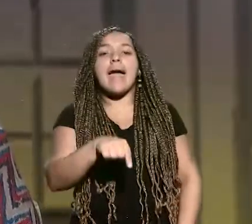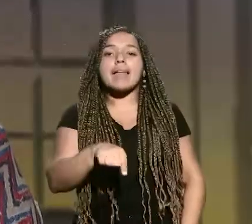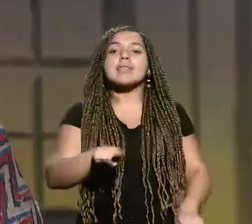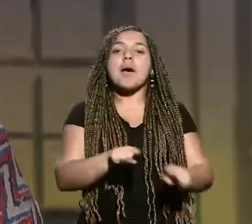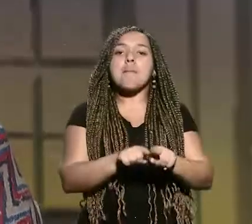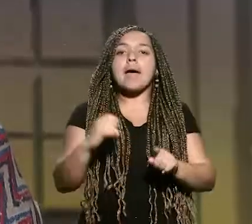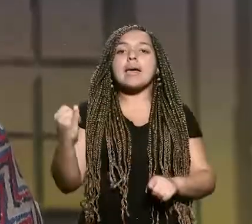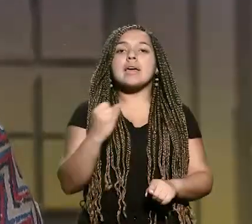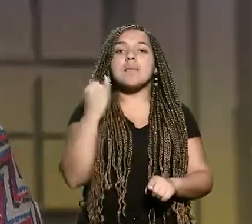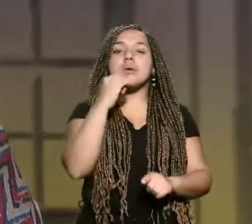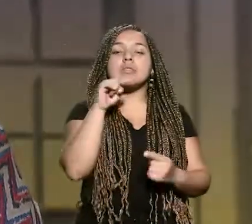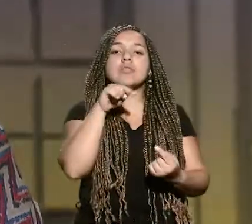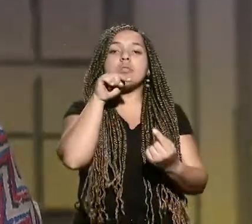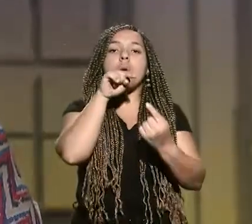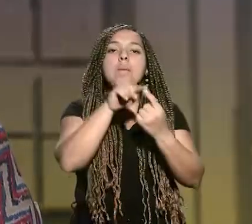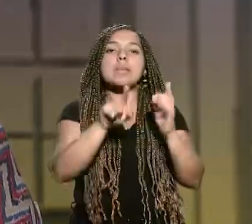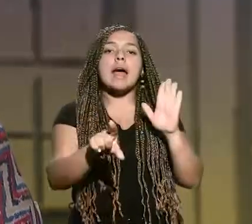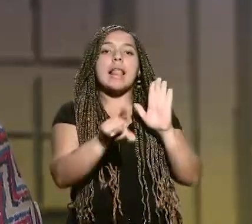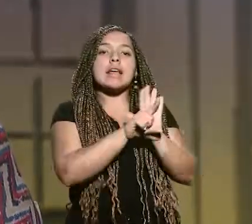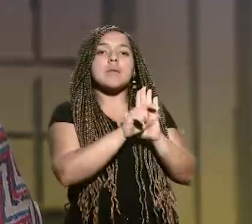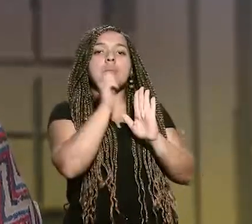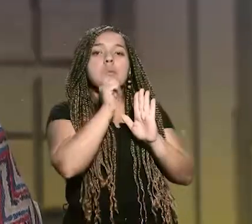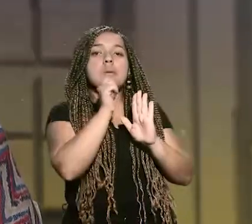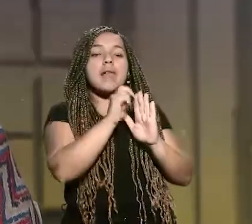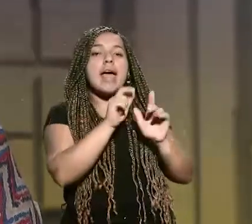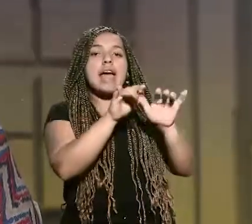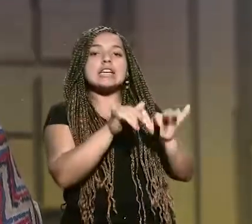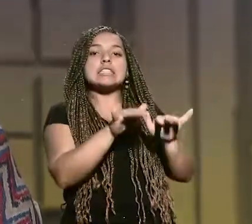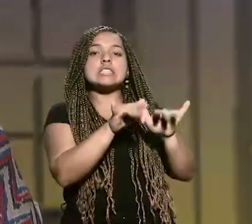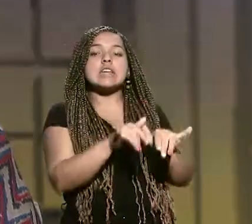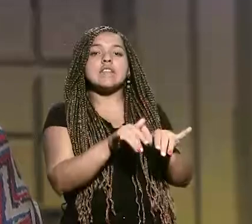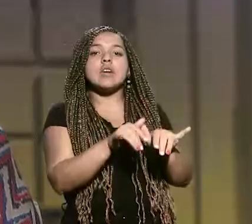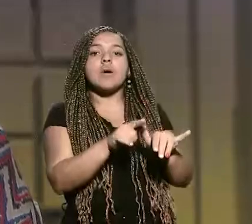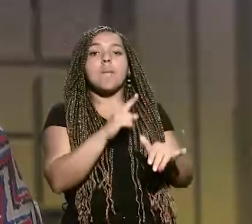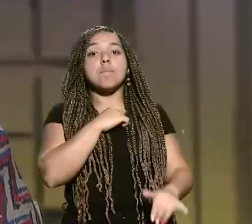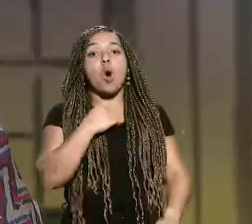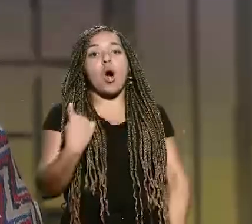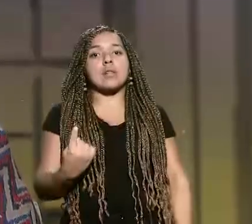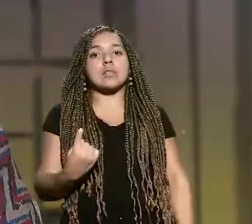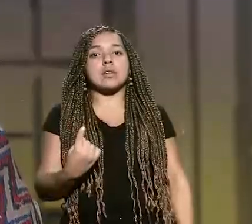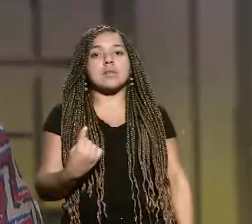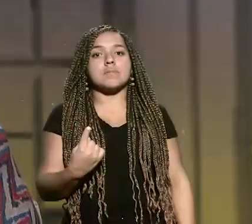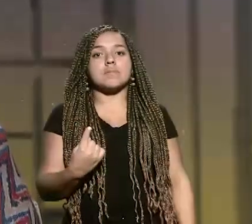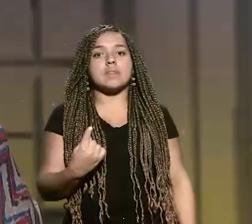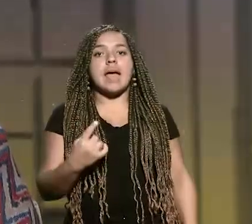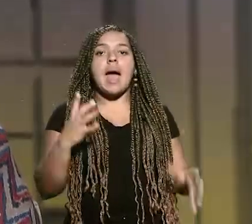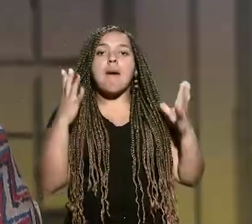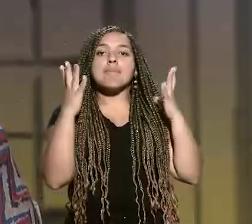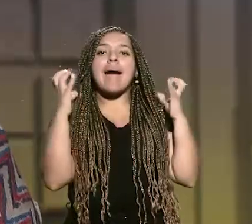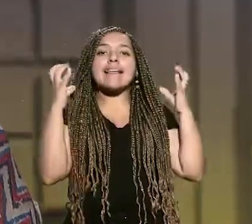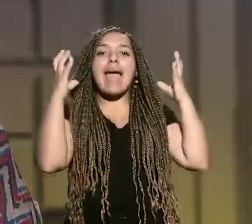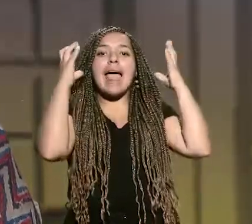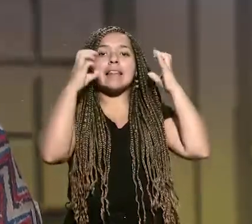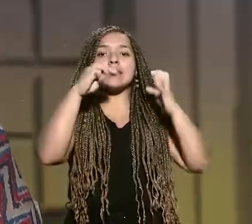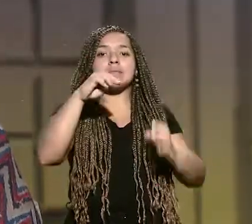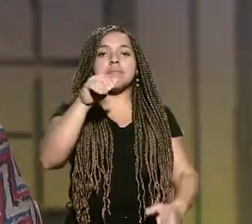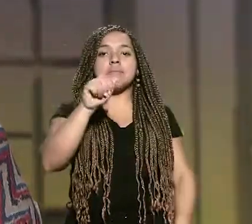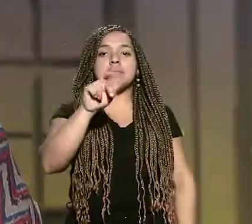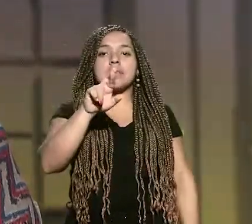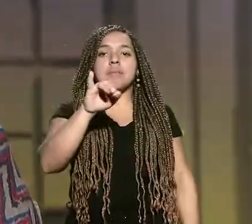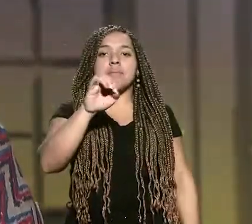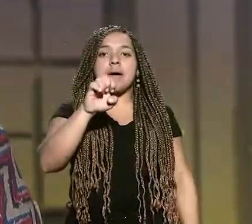redentora. E aí a gente hoje está discutindo e desconstruindo. Hoje não, mas já há bastante tempo, e hoje está cada vez mais concretizado, que